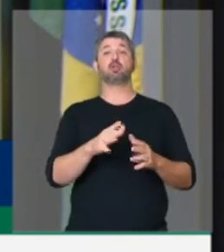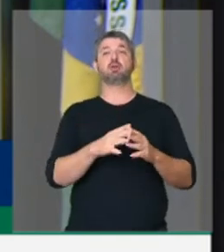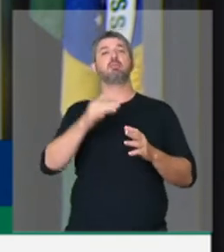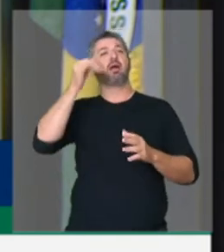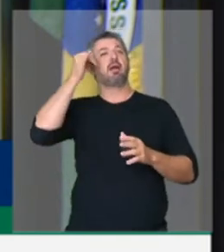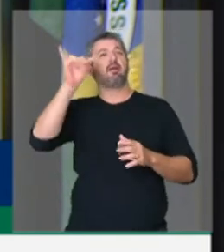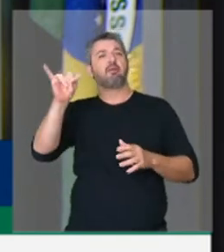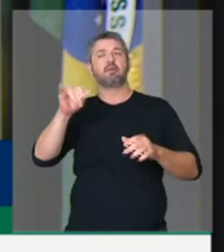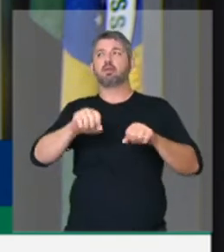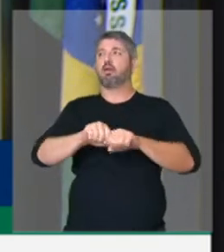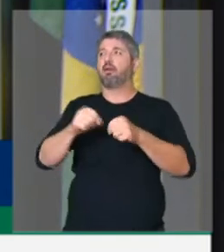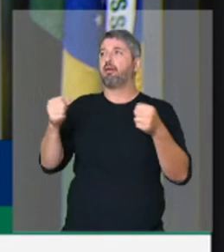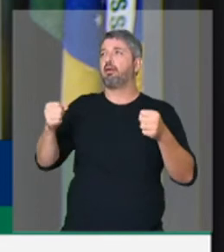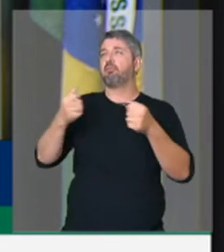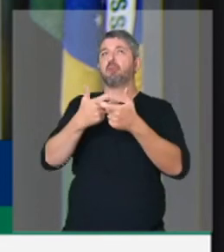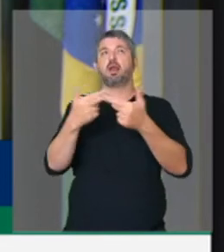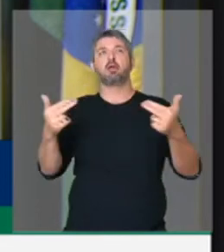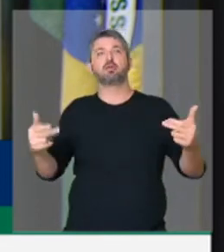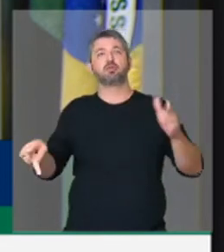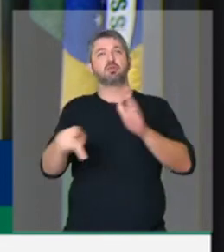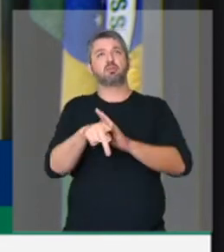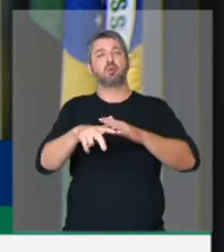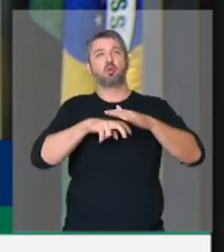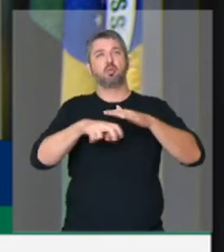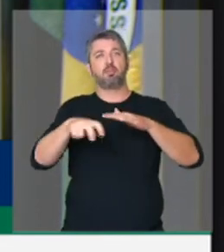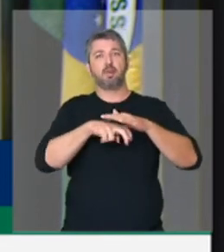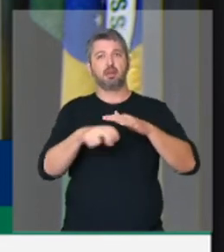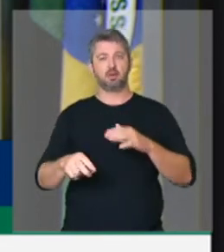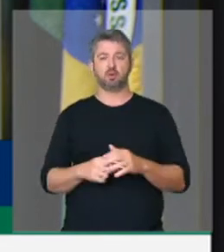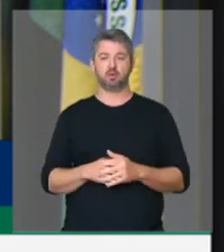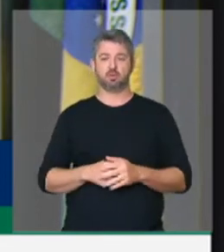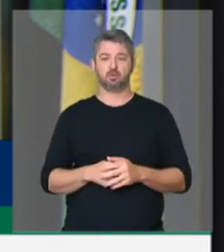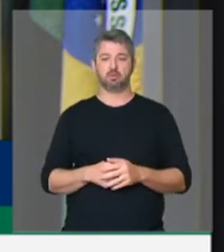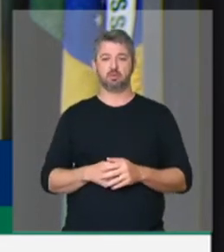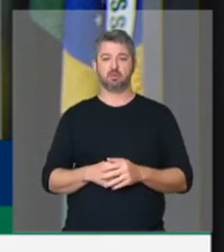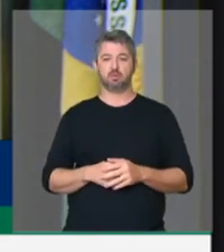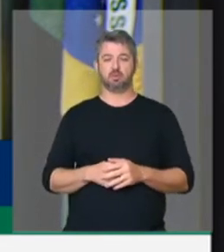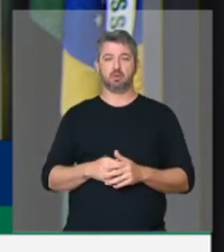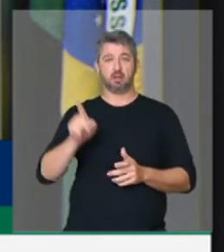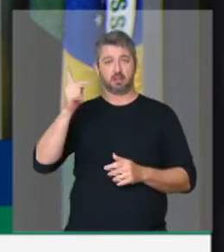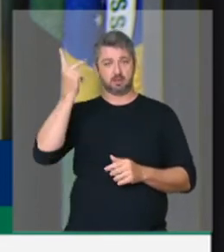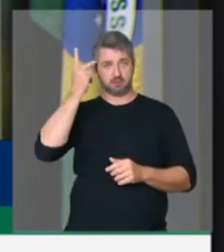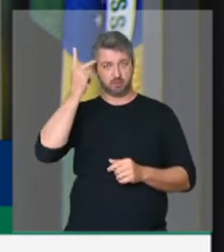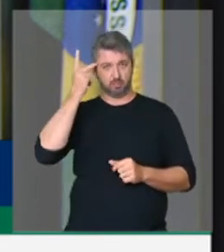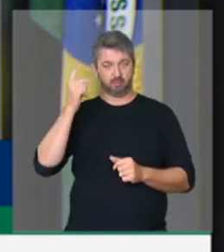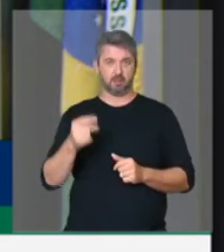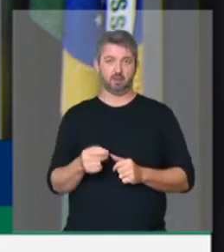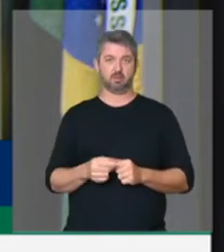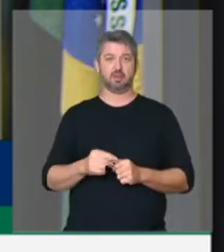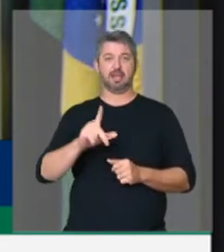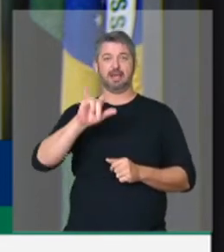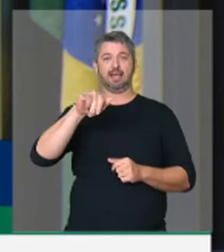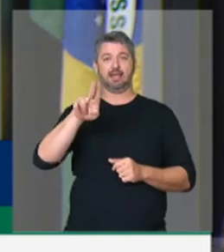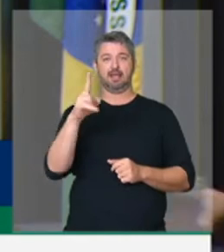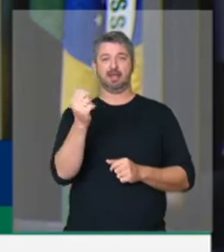a depredação da estação Higienópolis Mackenzie do metrô de São Paulo, da linha 4.